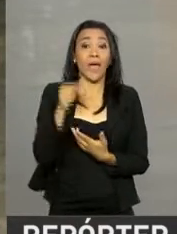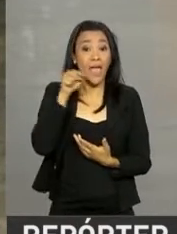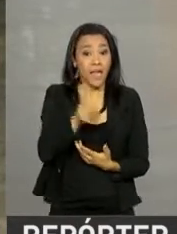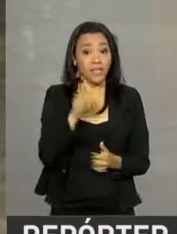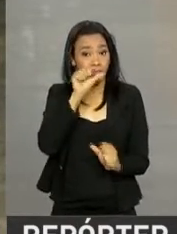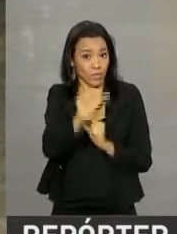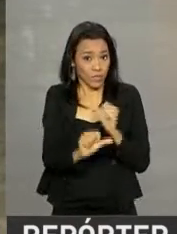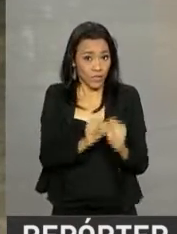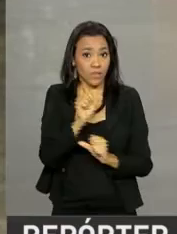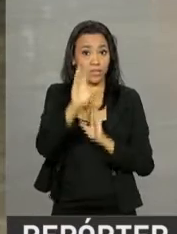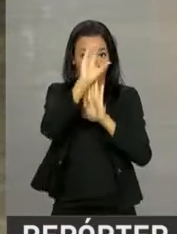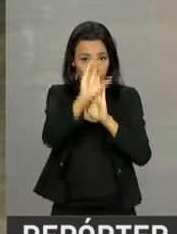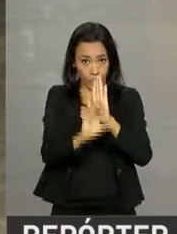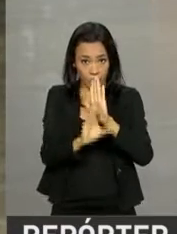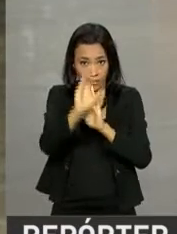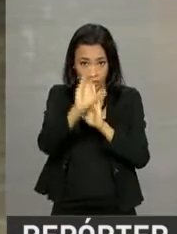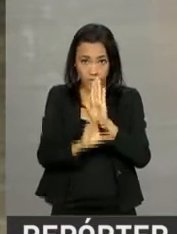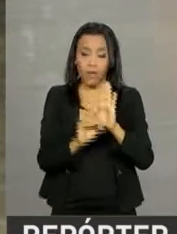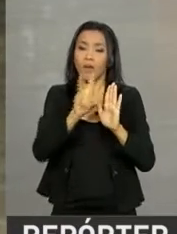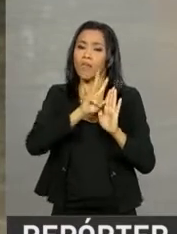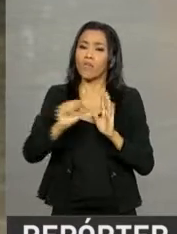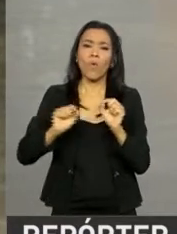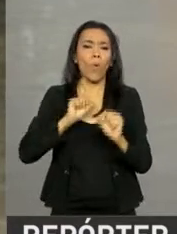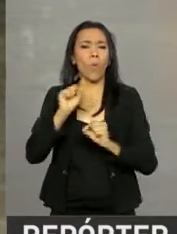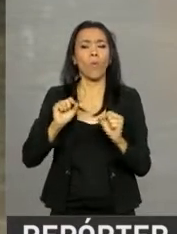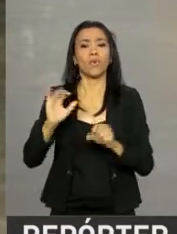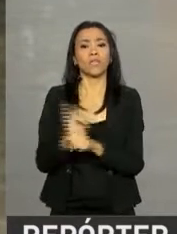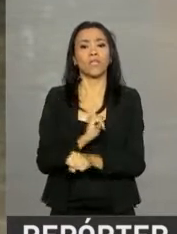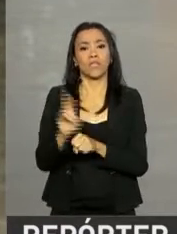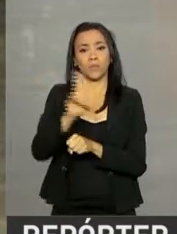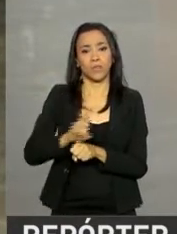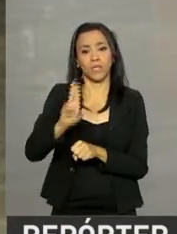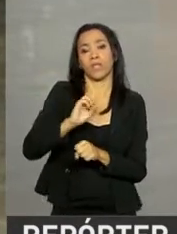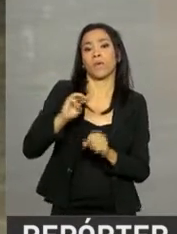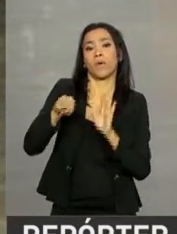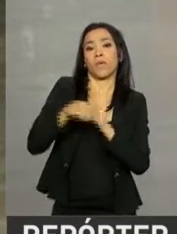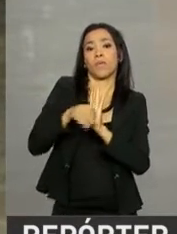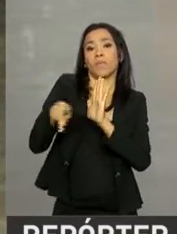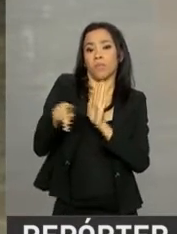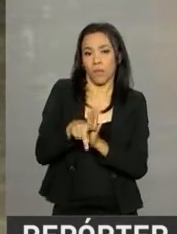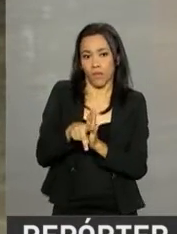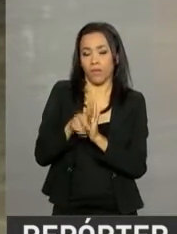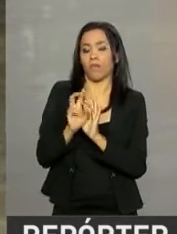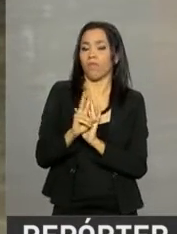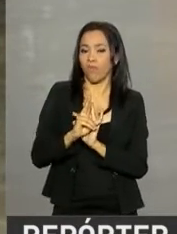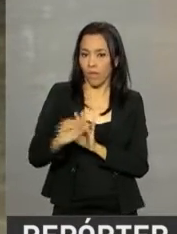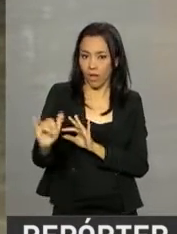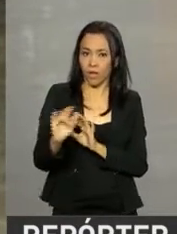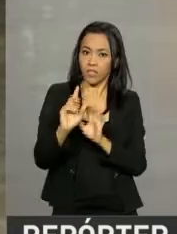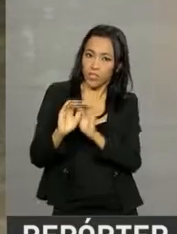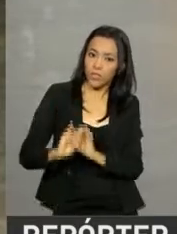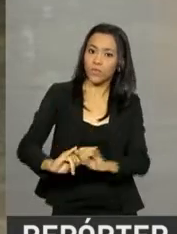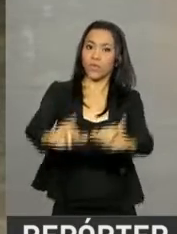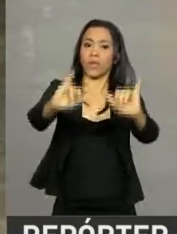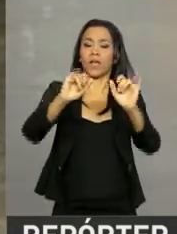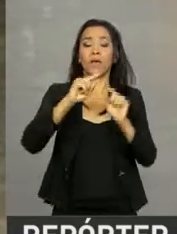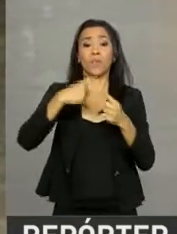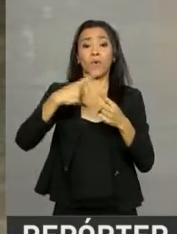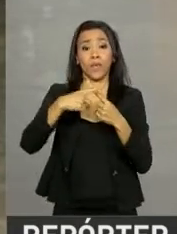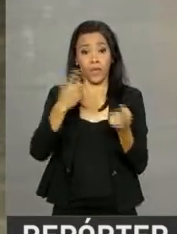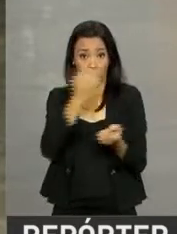elas vão ser anunciadas por meio de uma medida provisória e um dos pontos centrais é que o governo quer priorizar que é